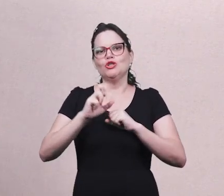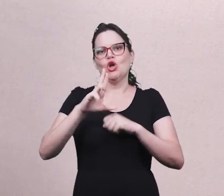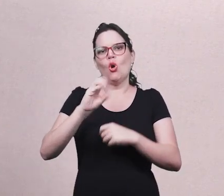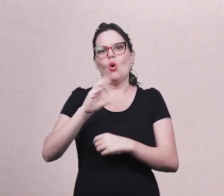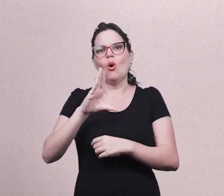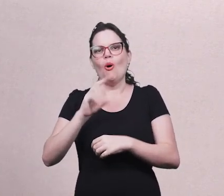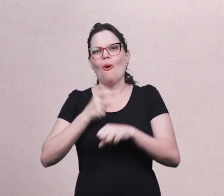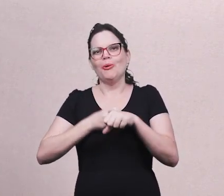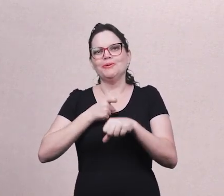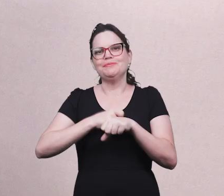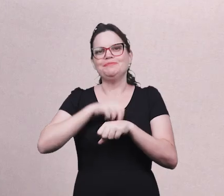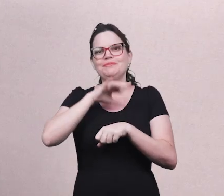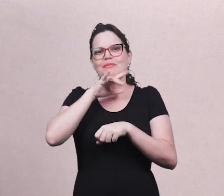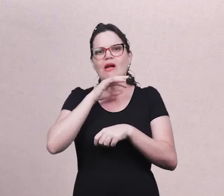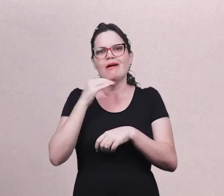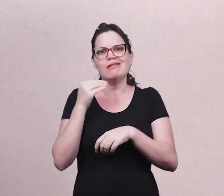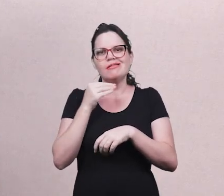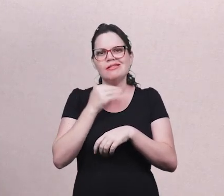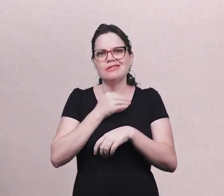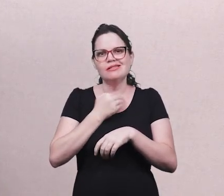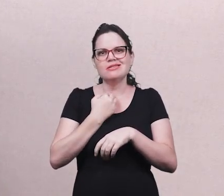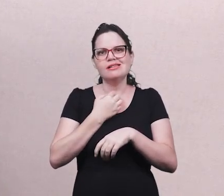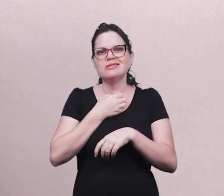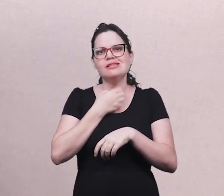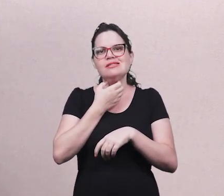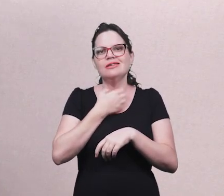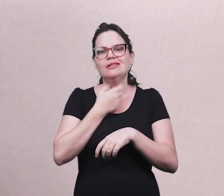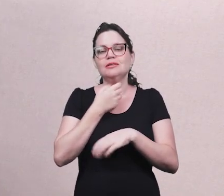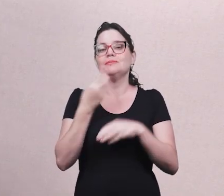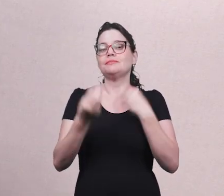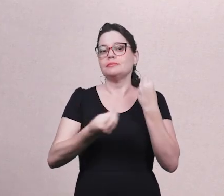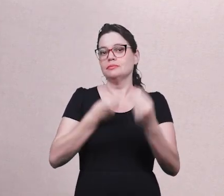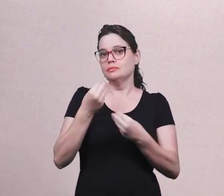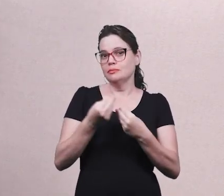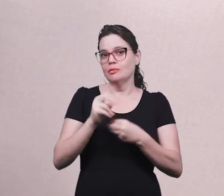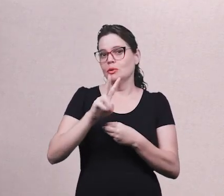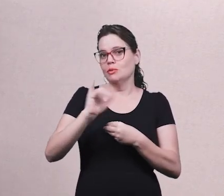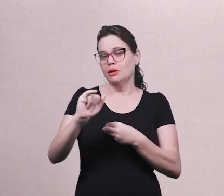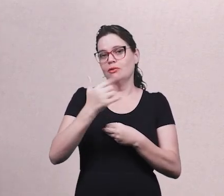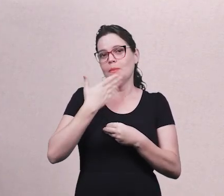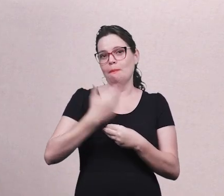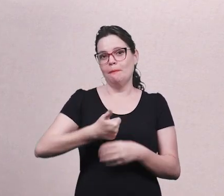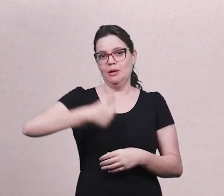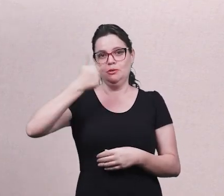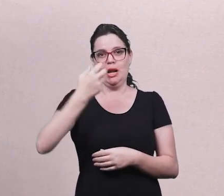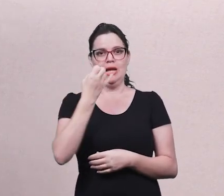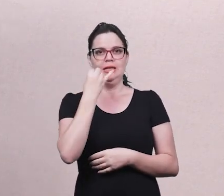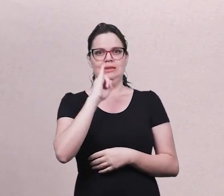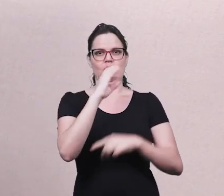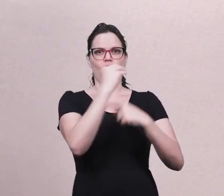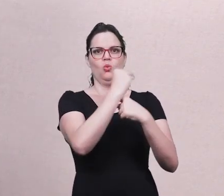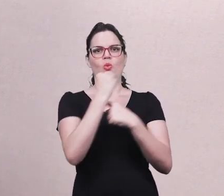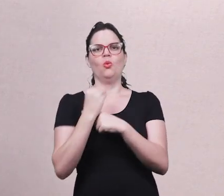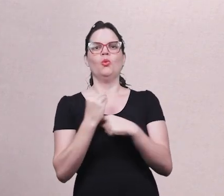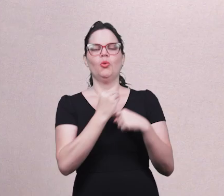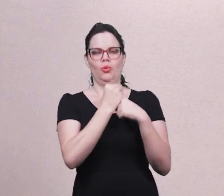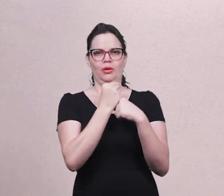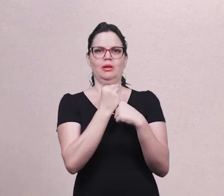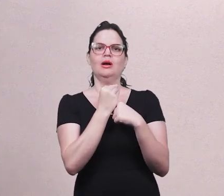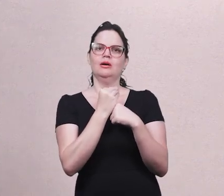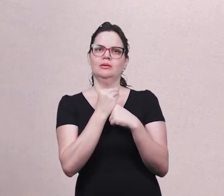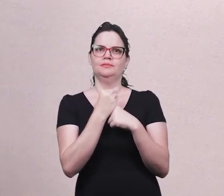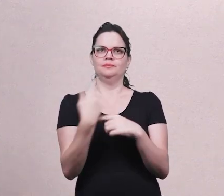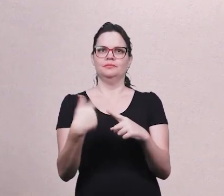causa rouquidão. E quando isso vai melhorar? Tratando os sintomas, o agente causador, que muitas